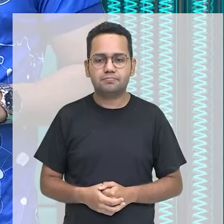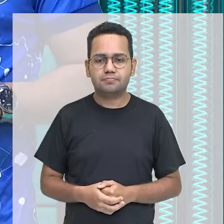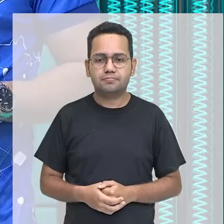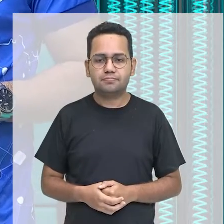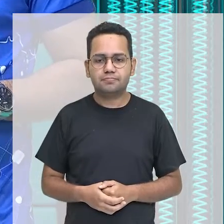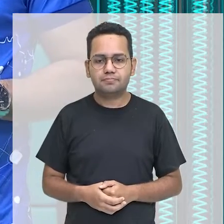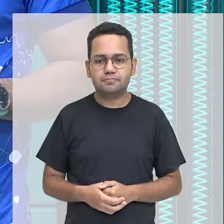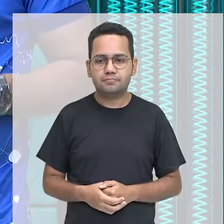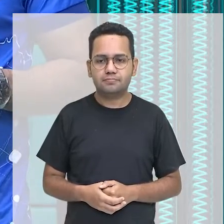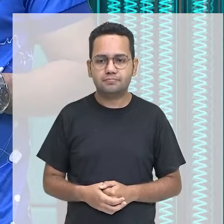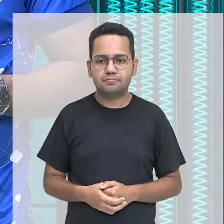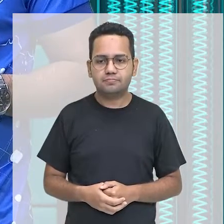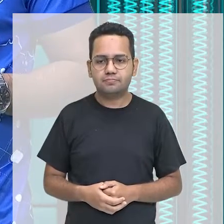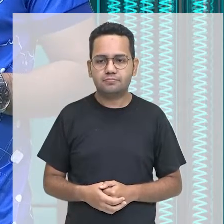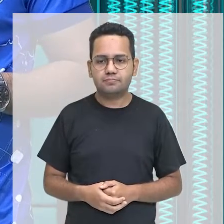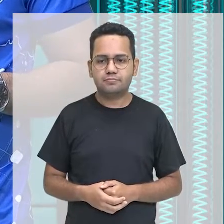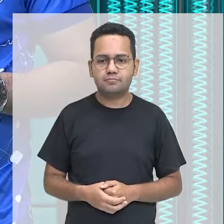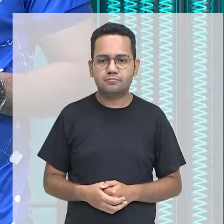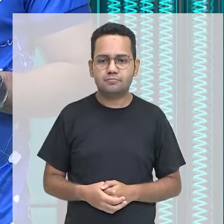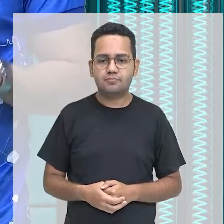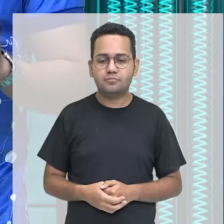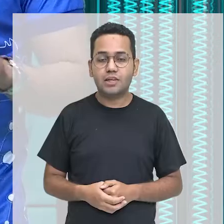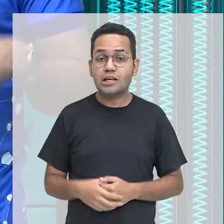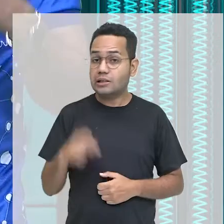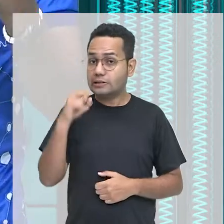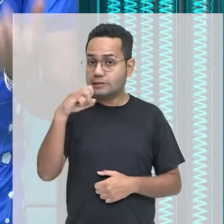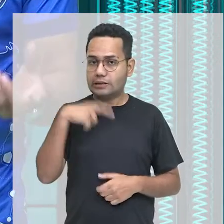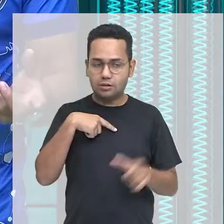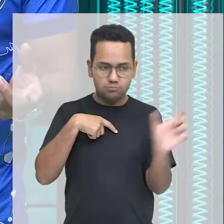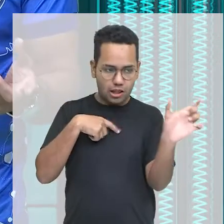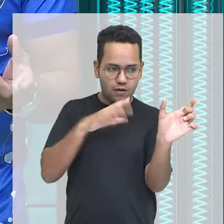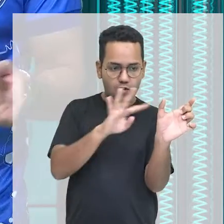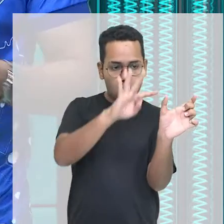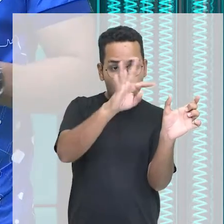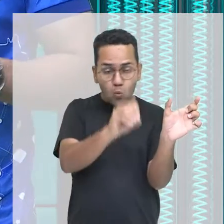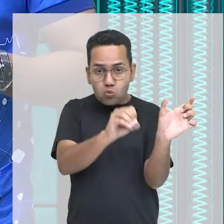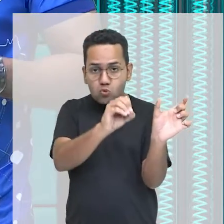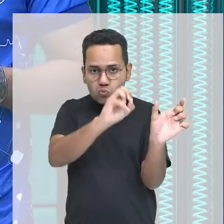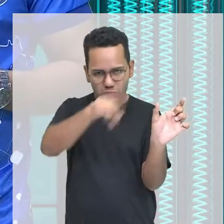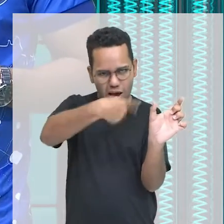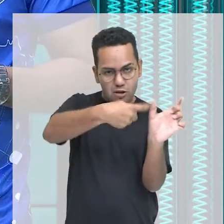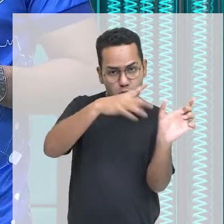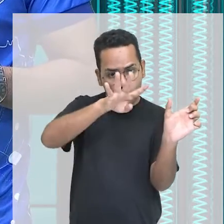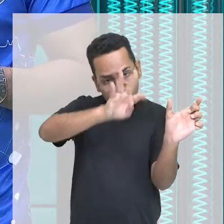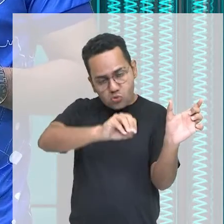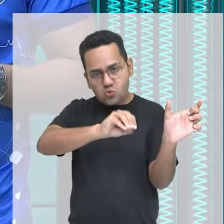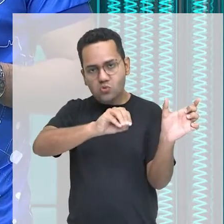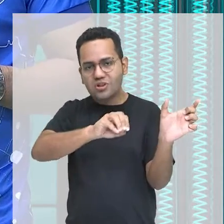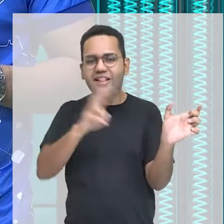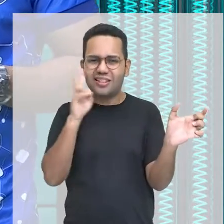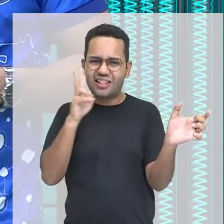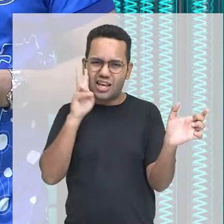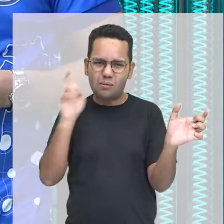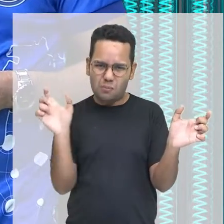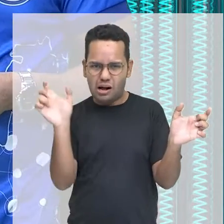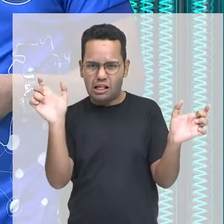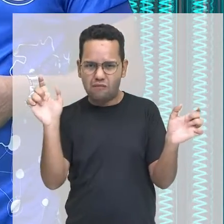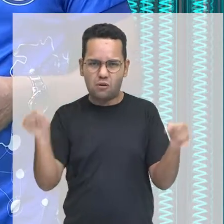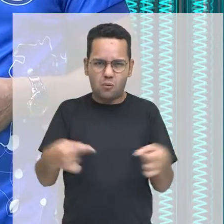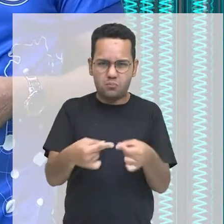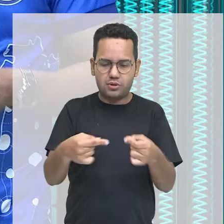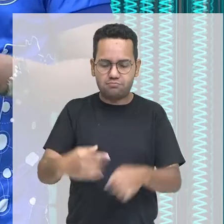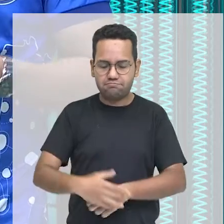Então, tem o to, nós já sabemos que ele é um verbo modal, porque a depender da situação, ele pode ser utilizado como verbo normal,